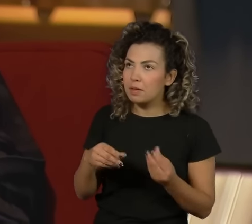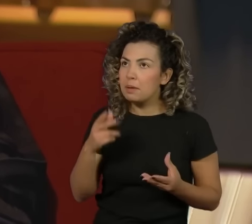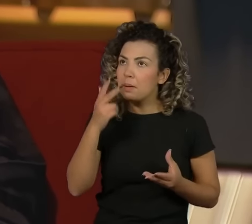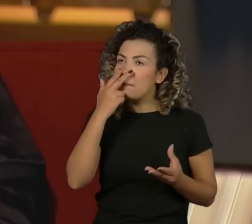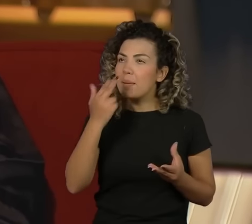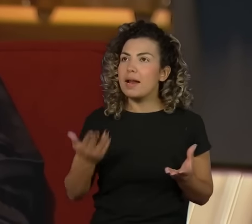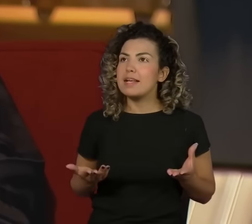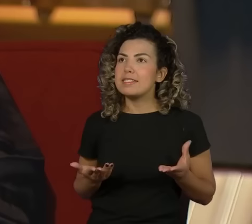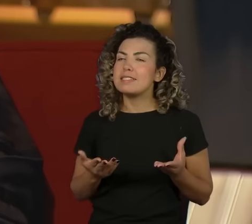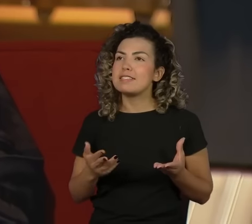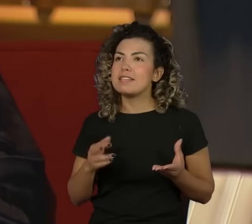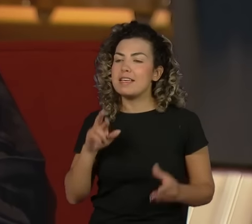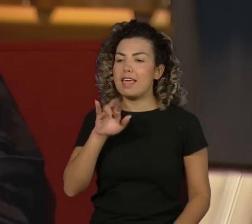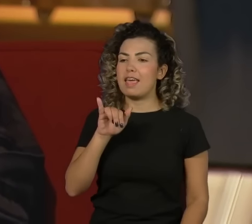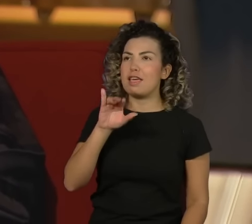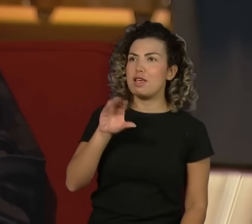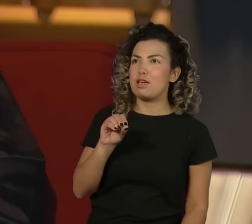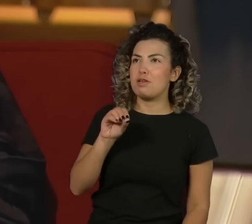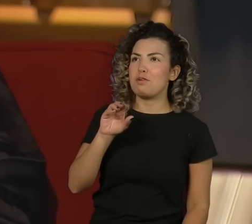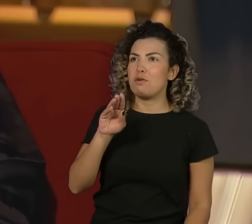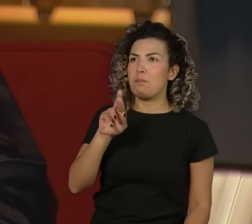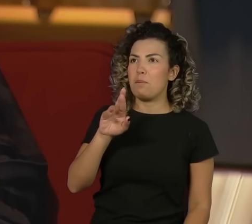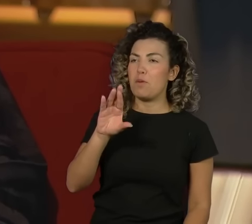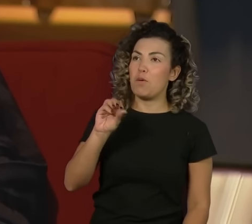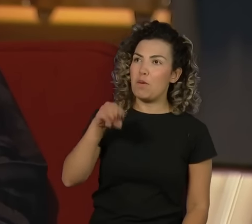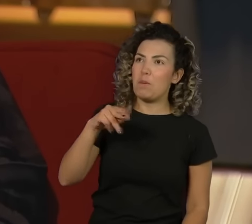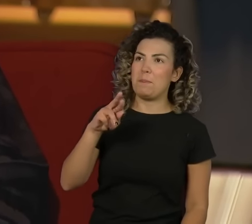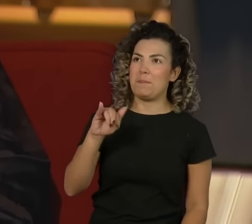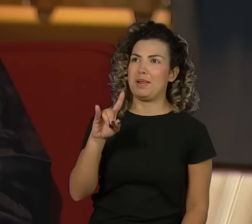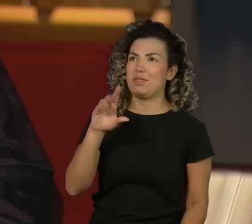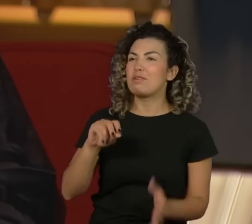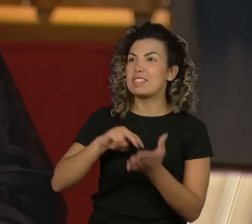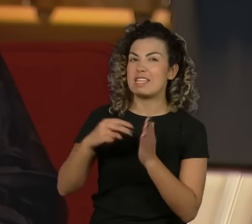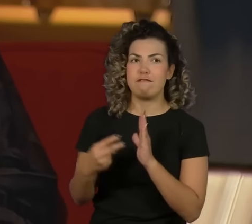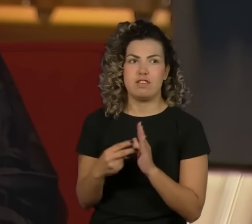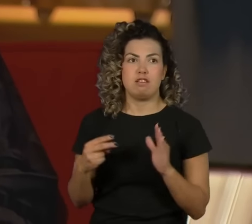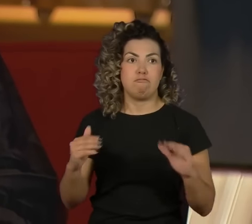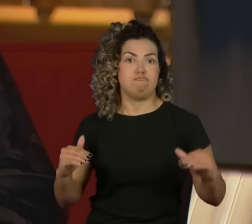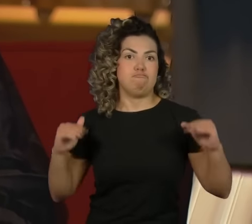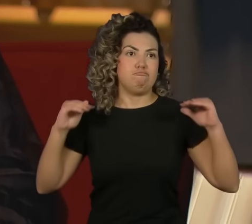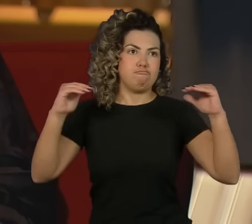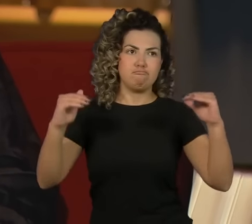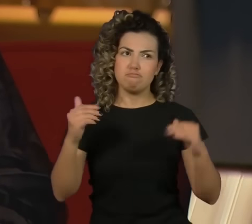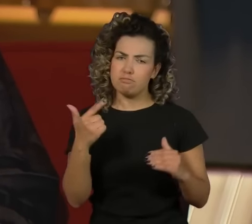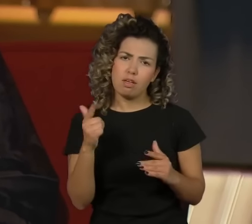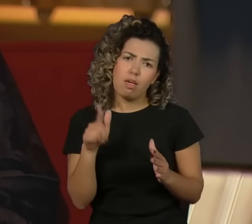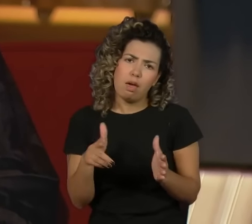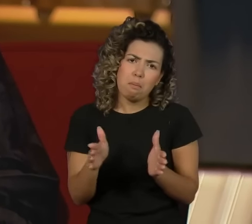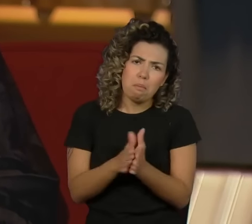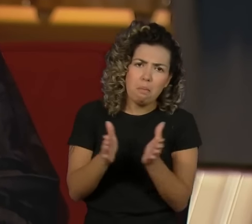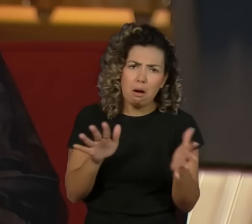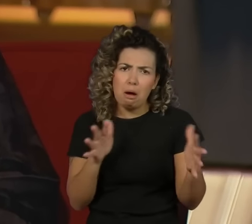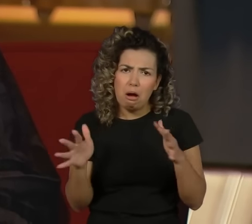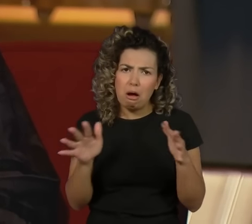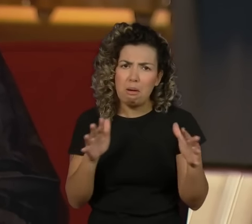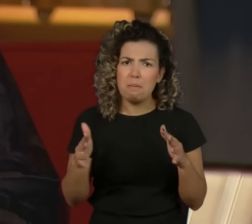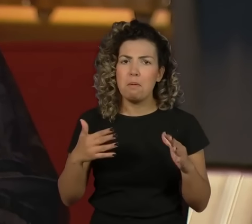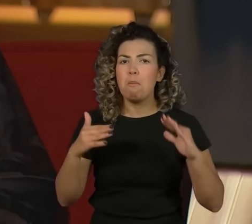média baixa. Baixa. Né? Não pensa você Na que época a que Bossa você Nova estava nasceu em Ipanema, em Copacabana,